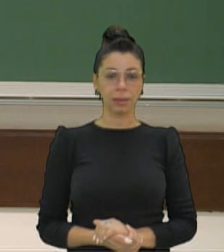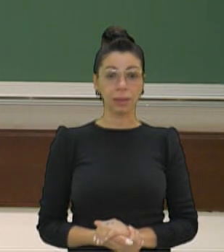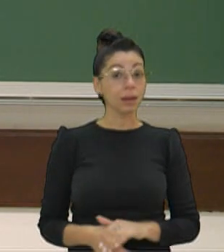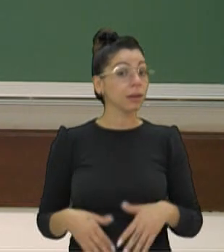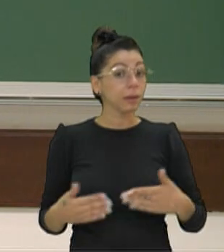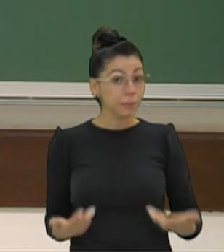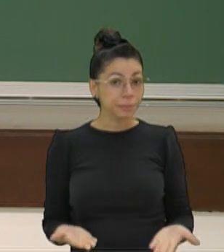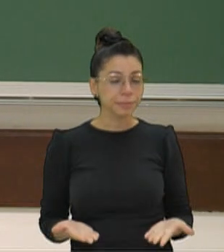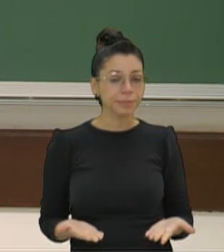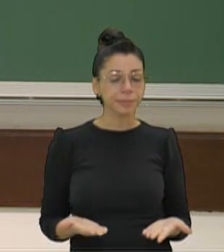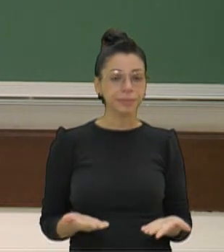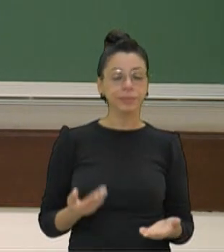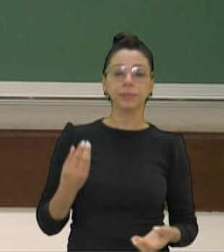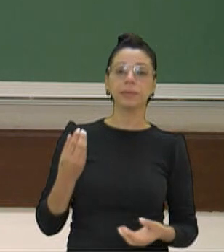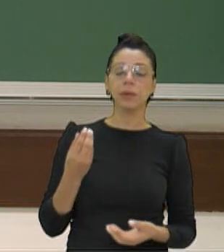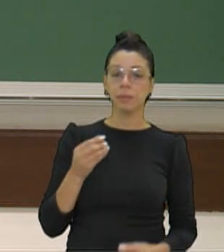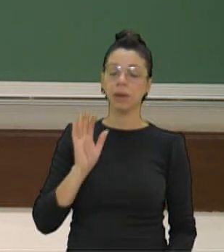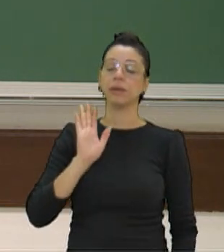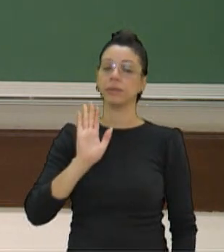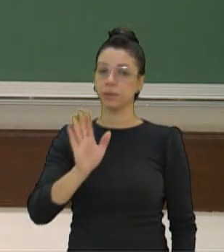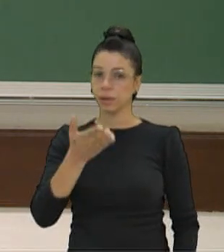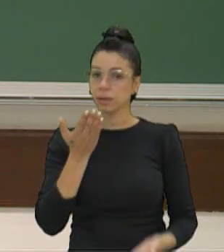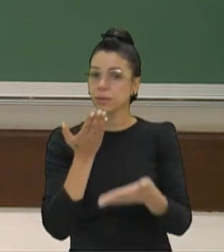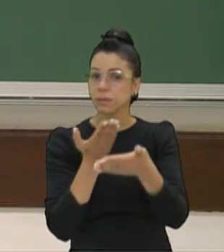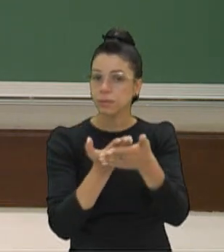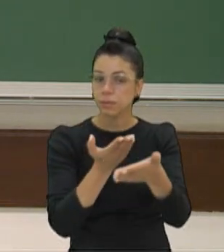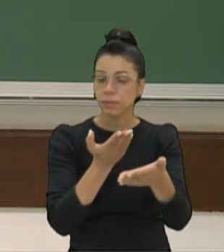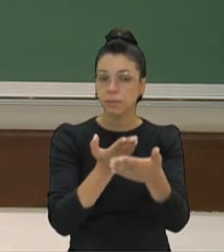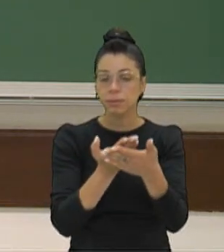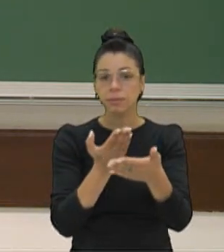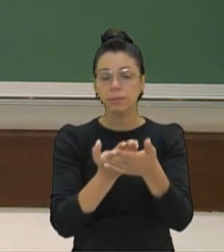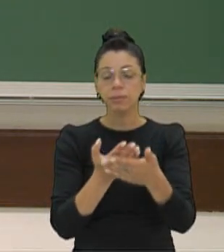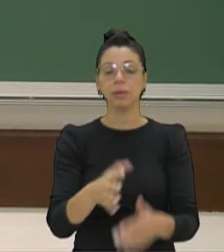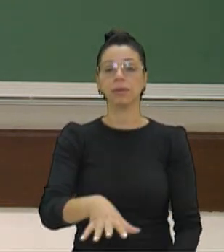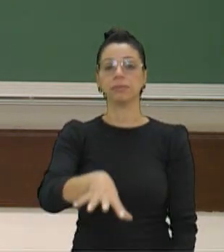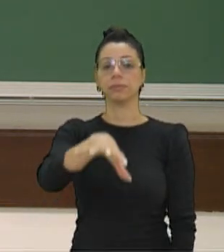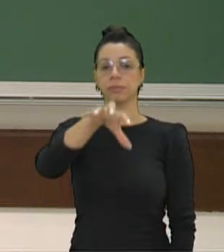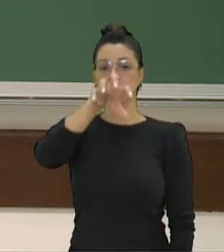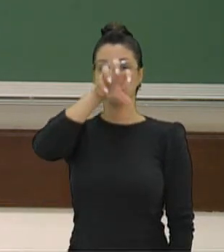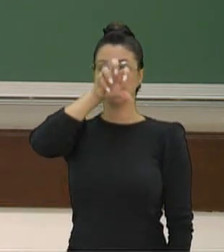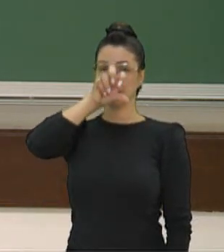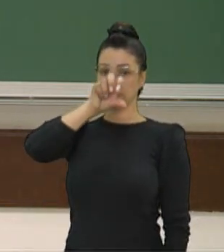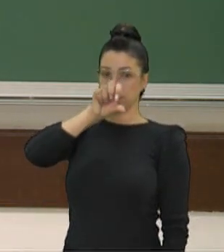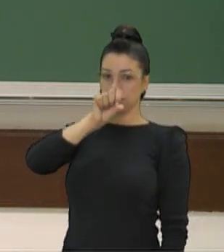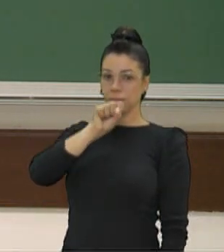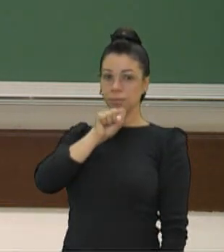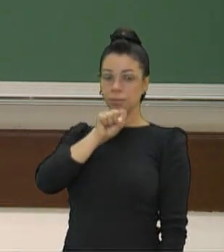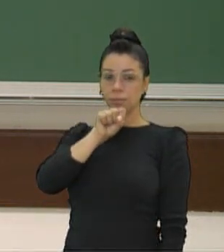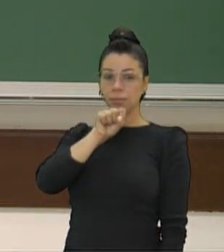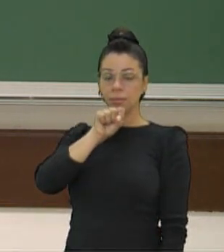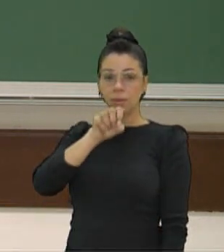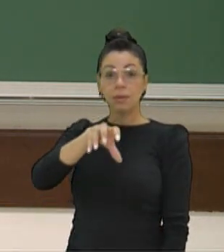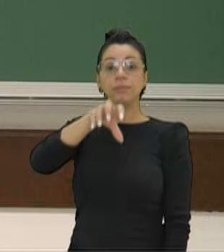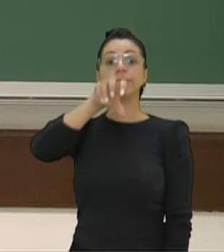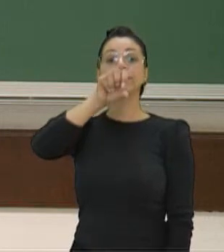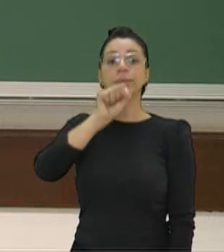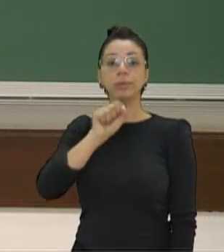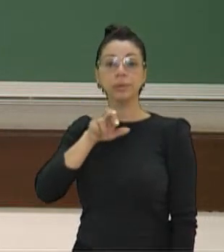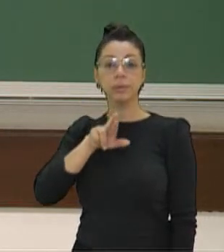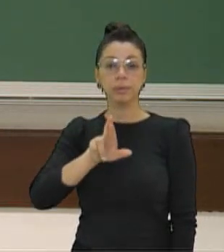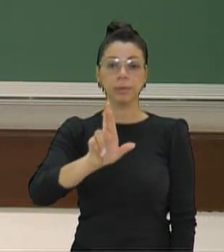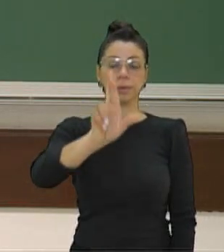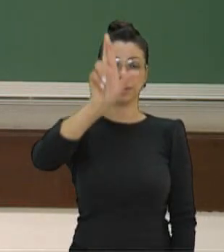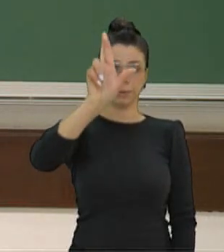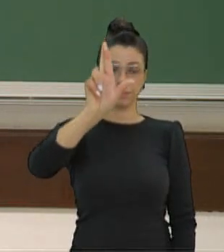E então, como a gente acabou de ver na inspiração, quando a gente inspira, né, puxa o ar,